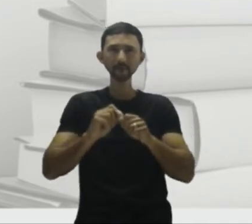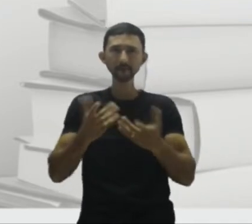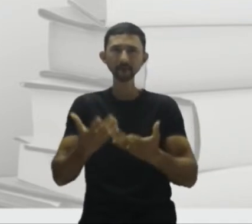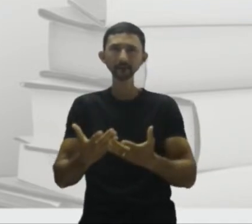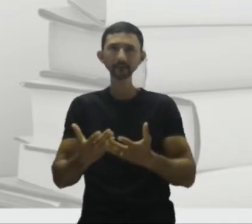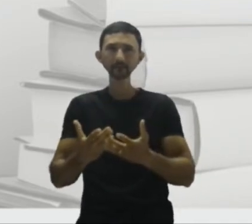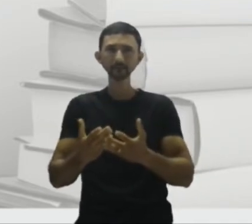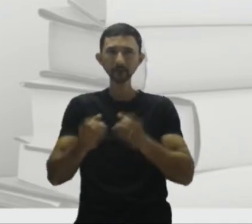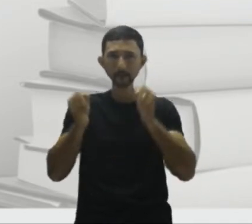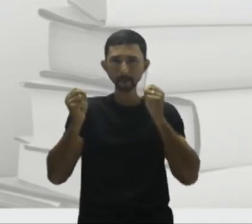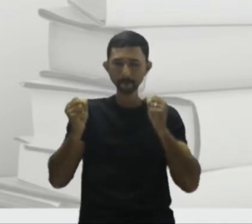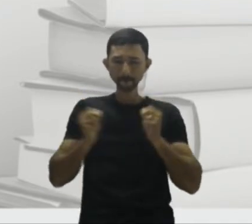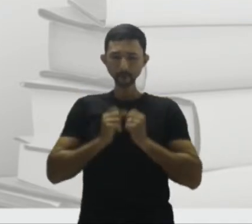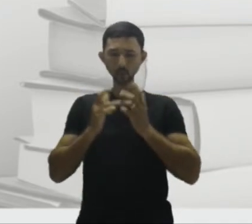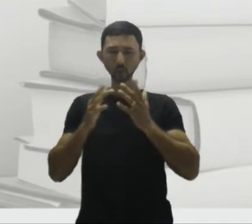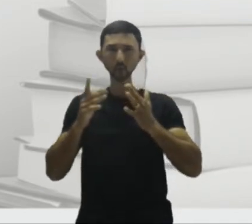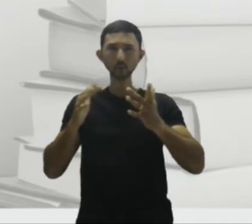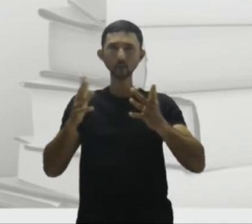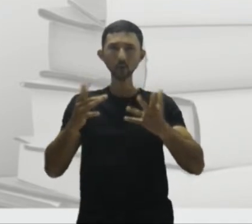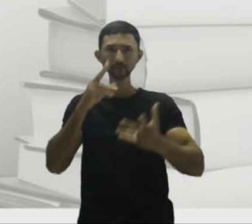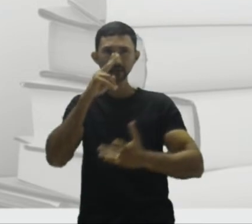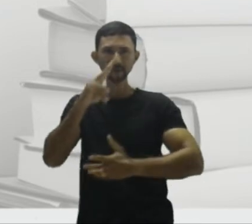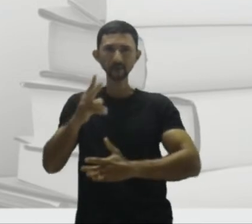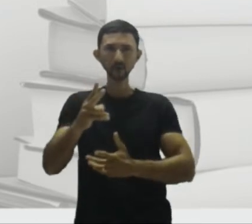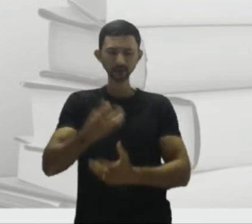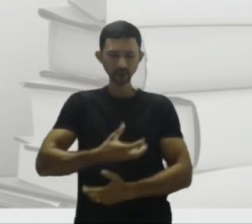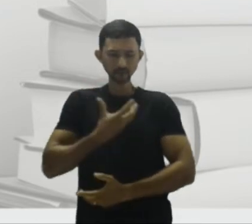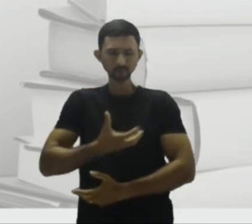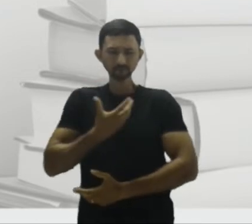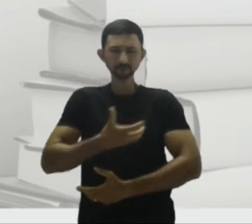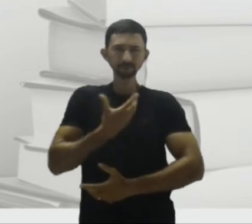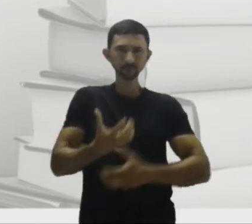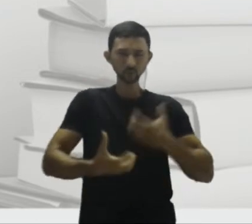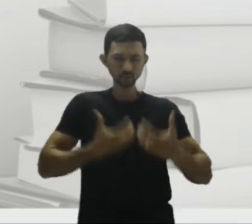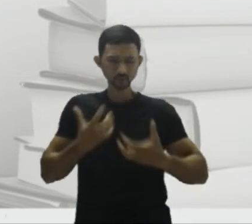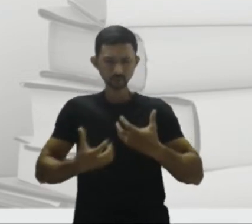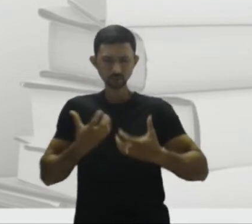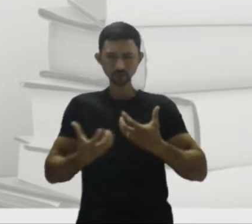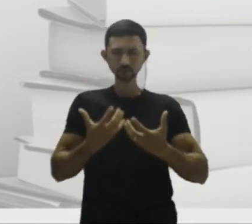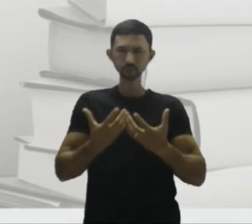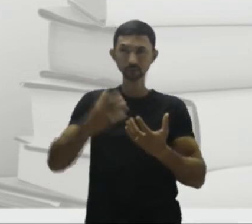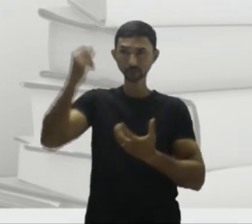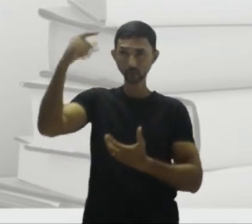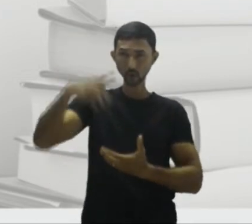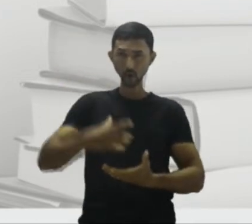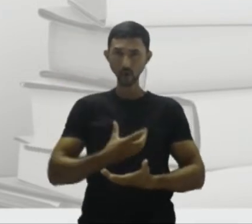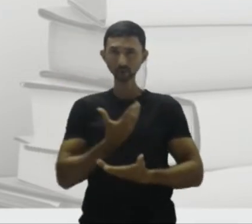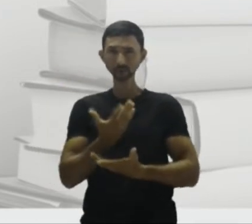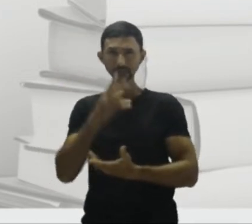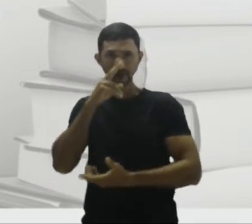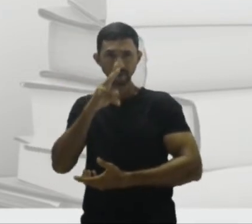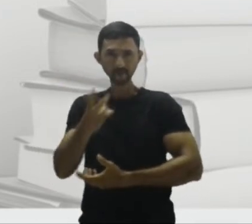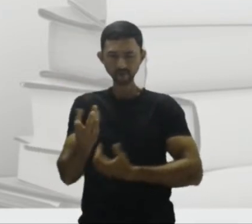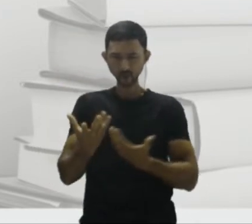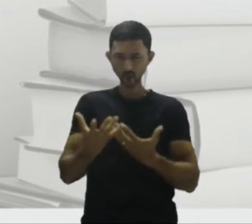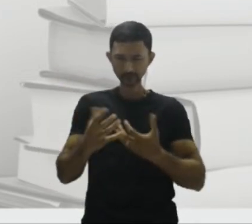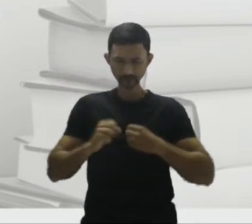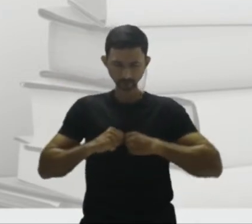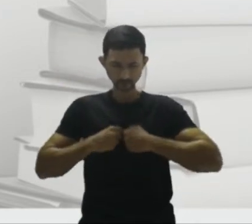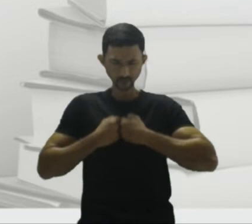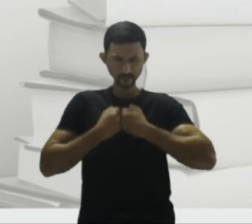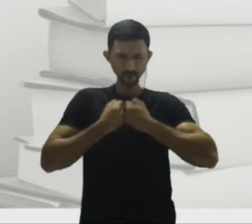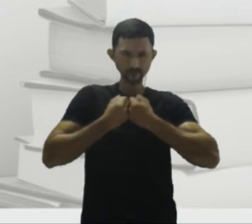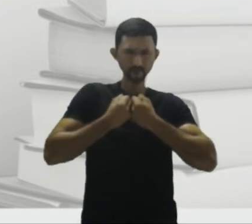arnês brilha em seu peito a semelhança de vivo ardente fogo ou sol no Eol. Trêmulo Heitor,